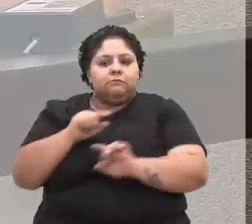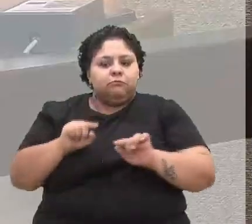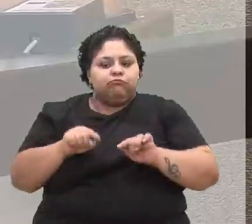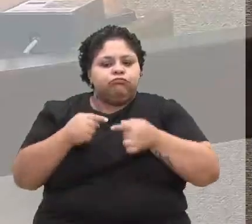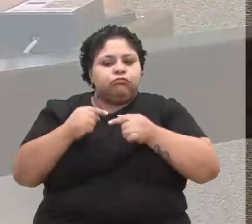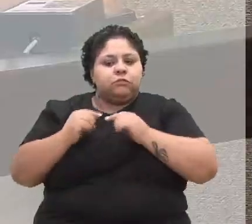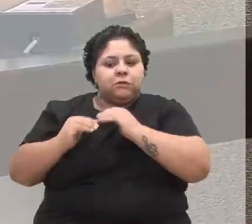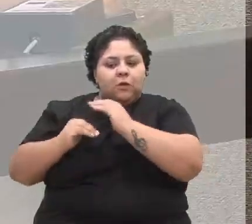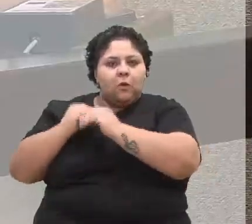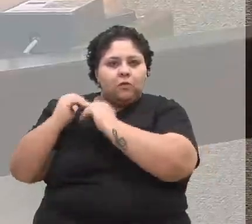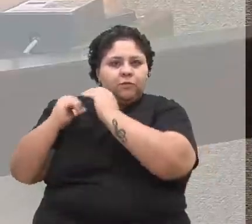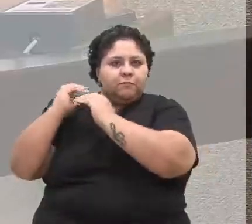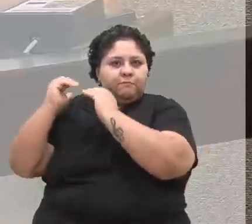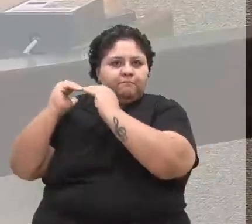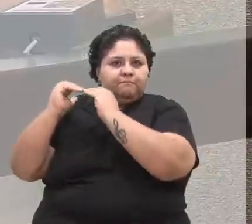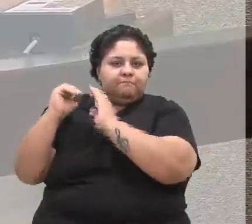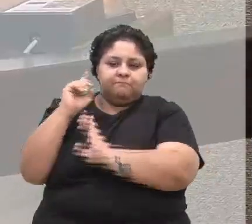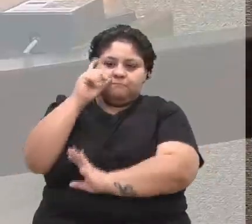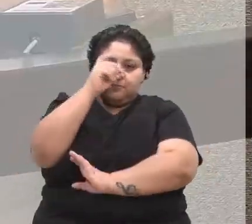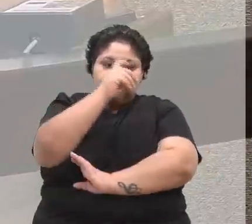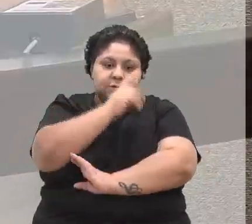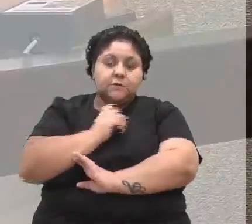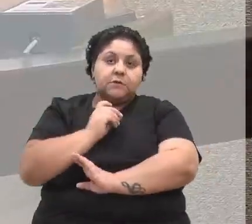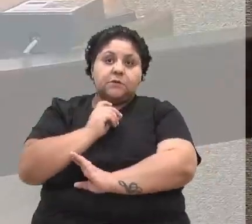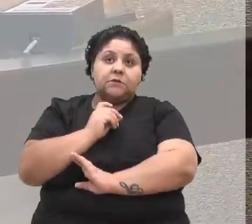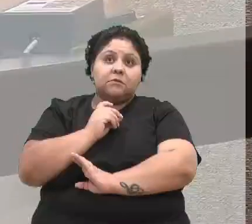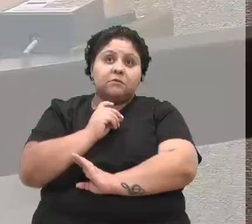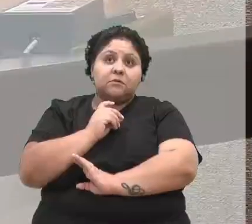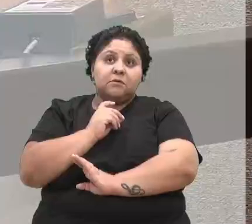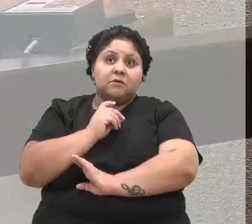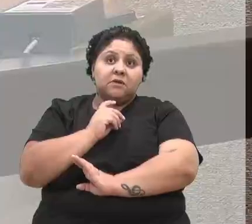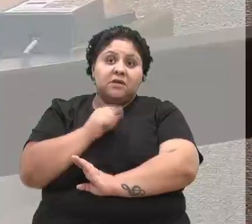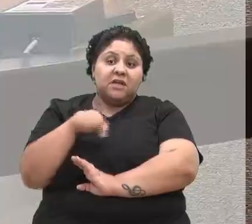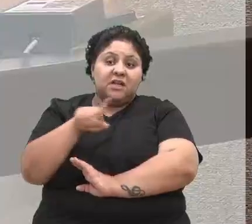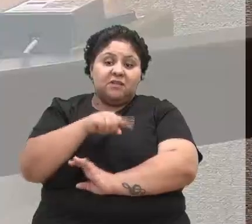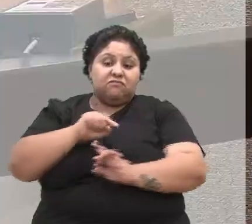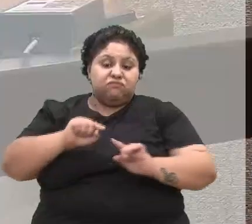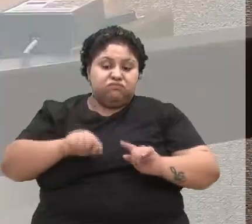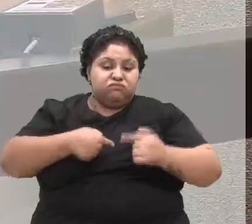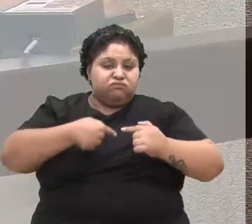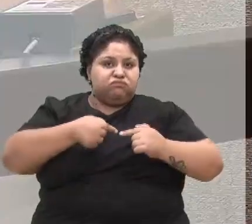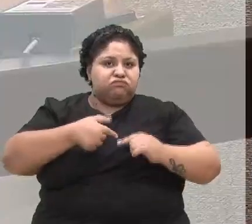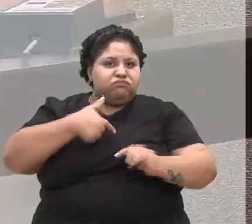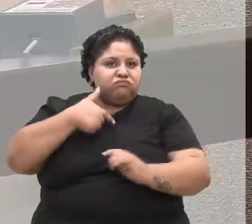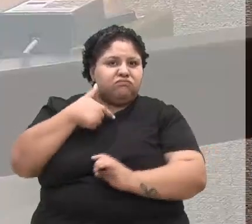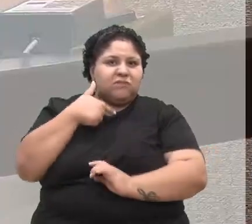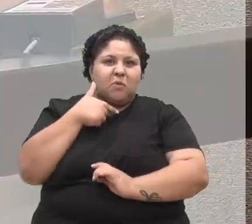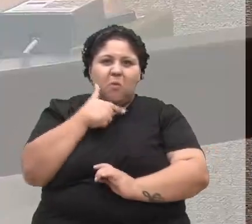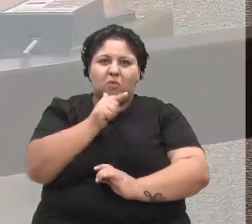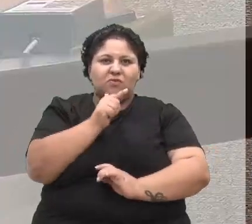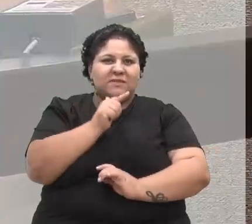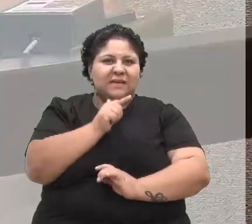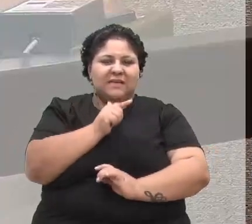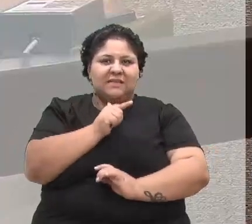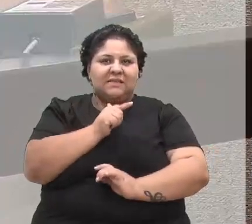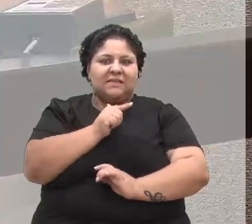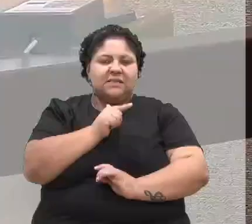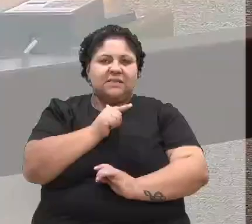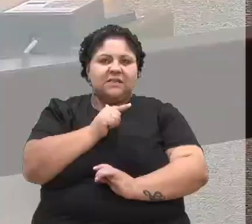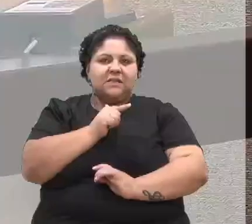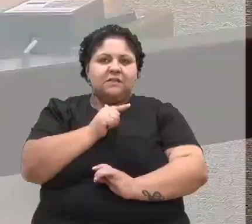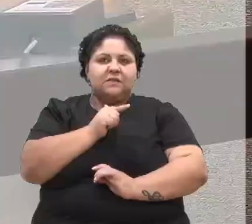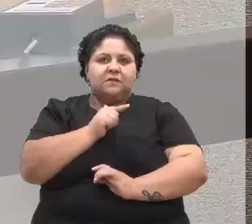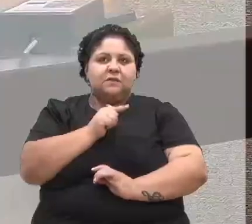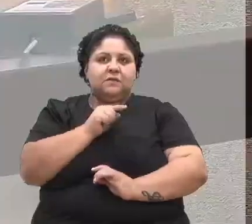construtiva. Difícil é quando às vezes a gente é criticado e não consegue ter, que não é